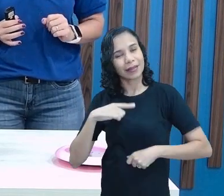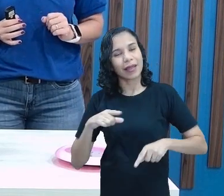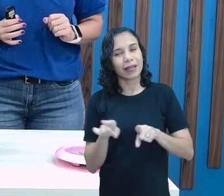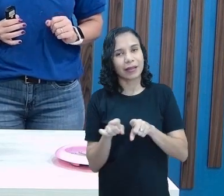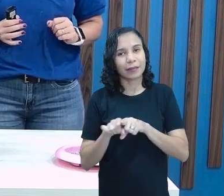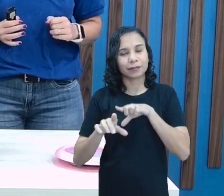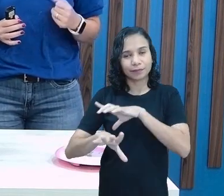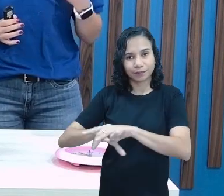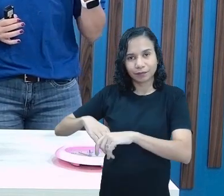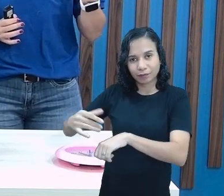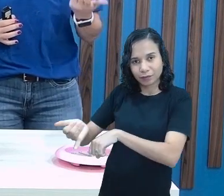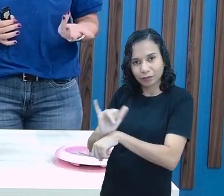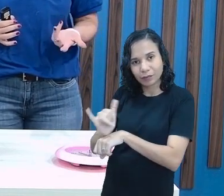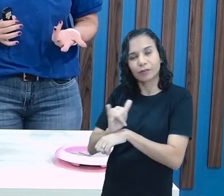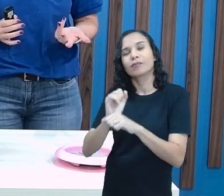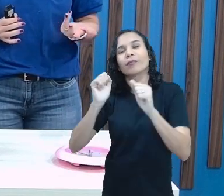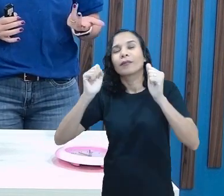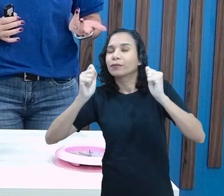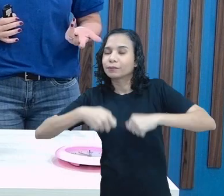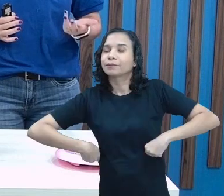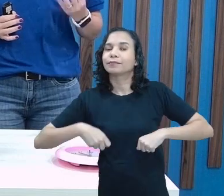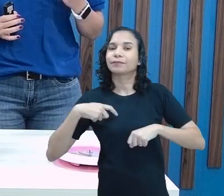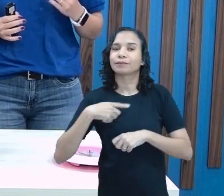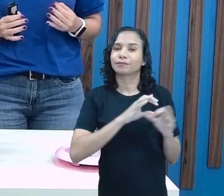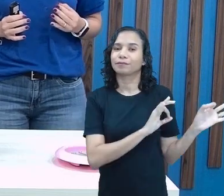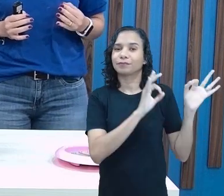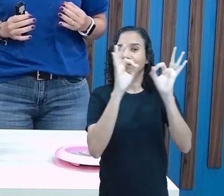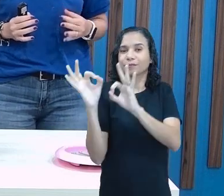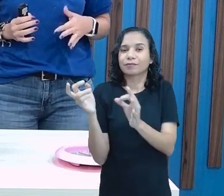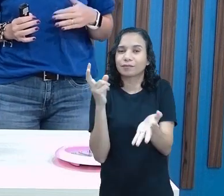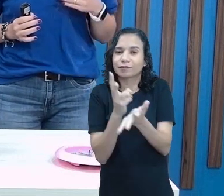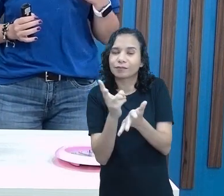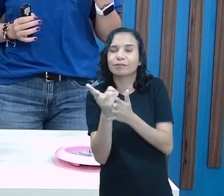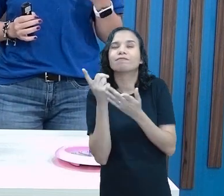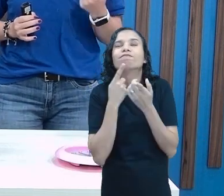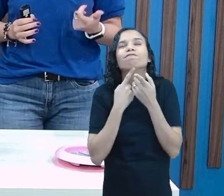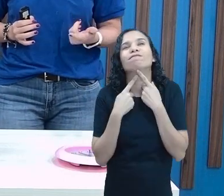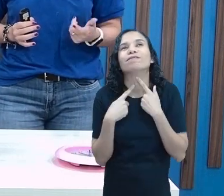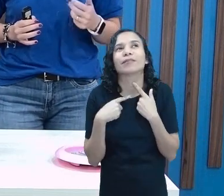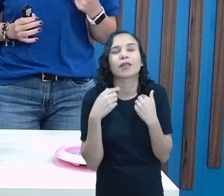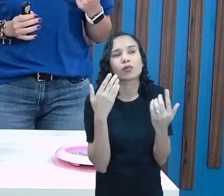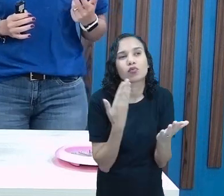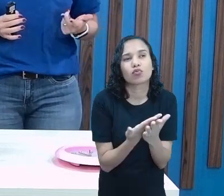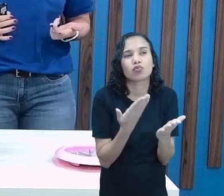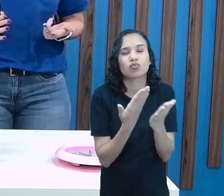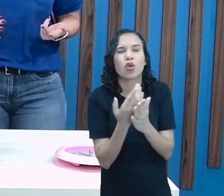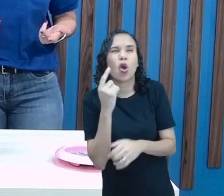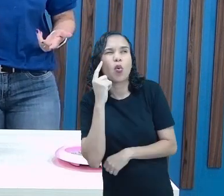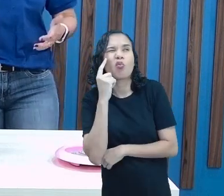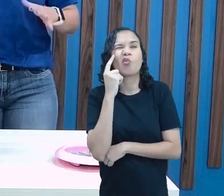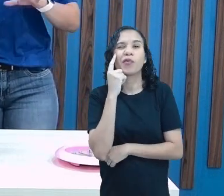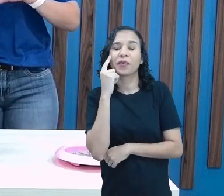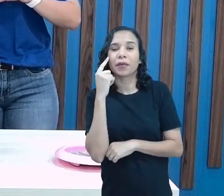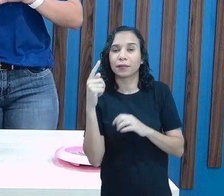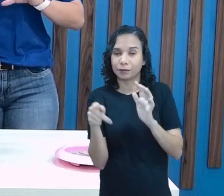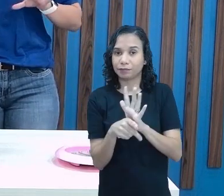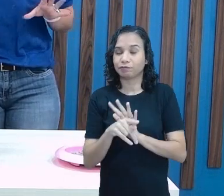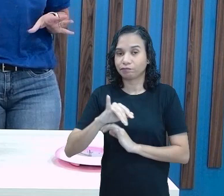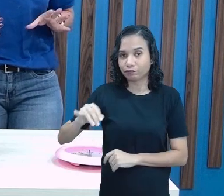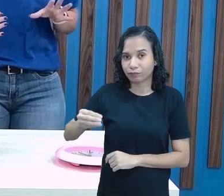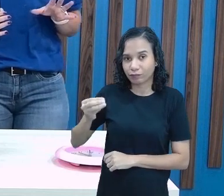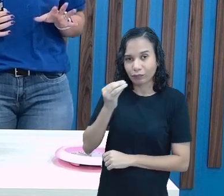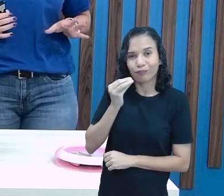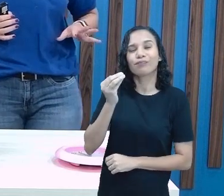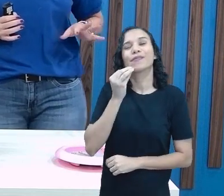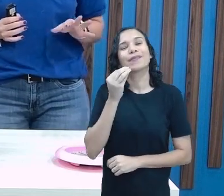Educa Recife que você pode assistir sempre que quiser, quando for estudar, tirar dúvidas. Então